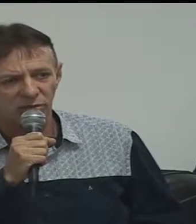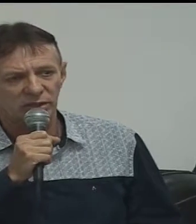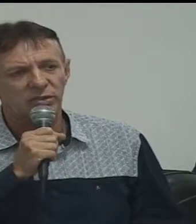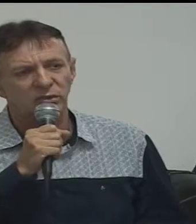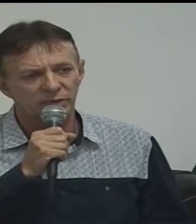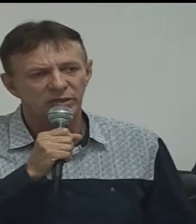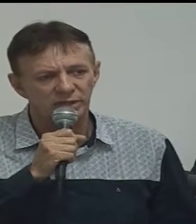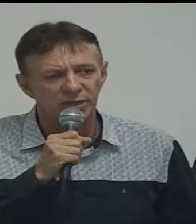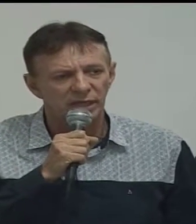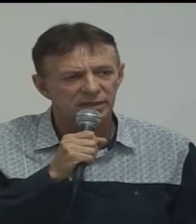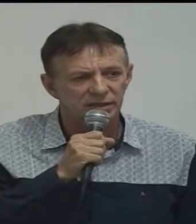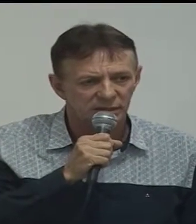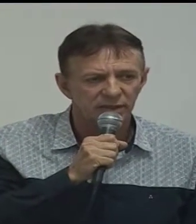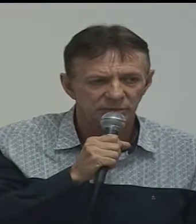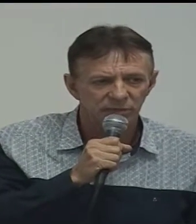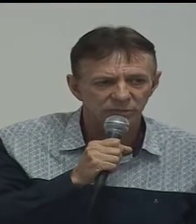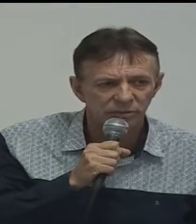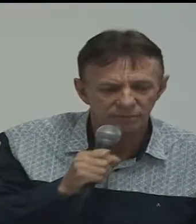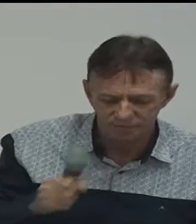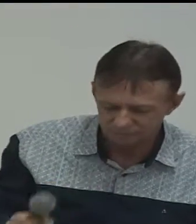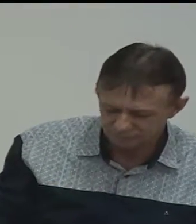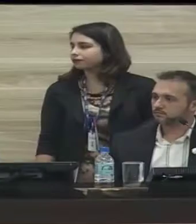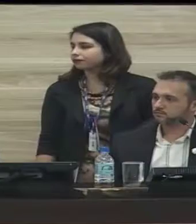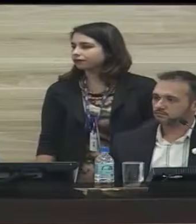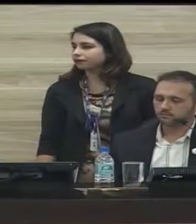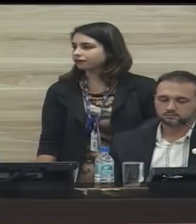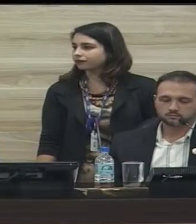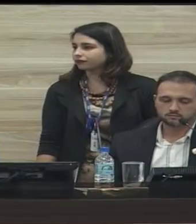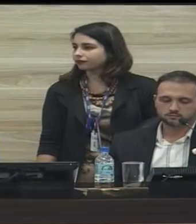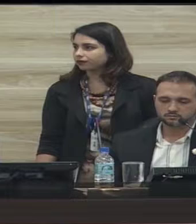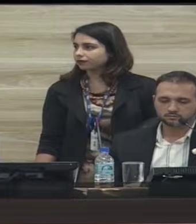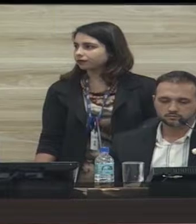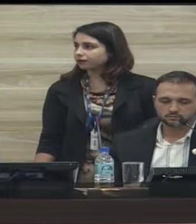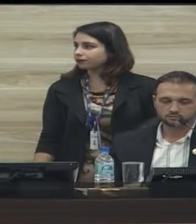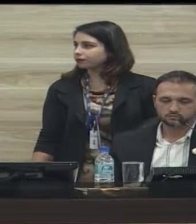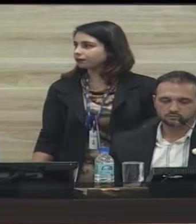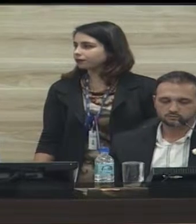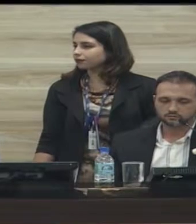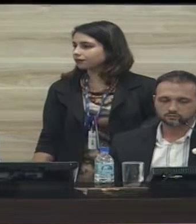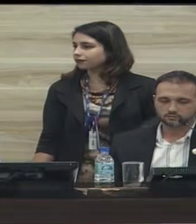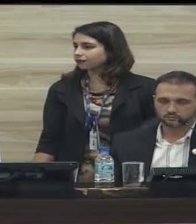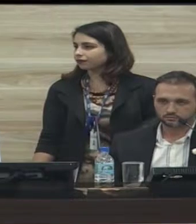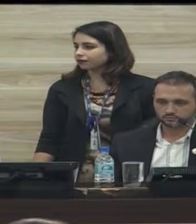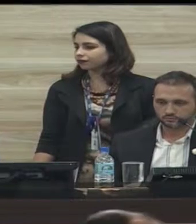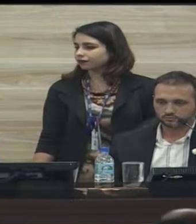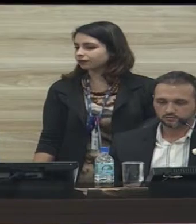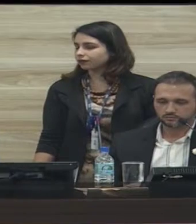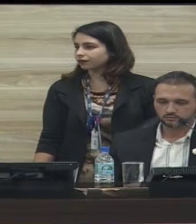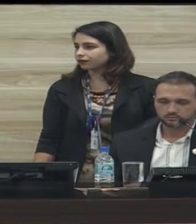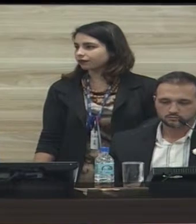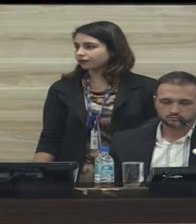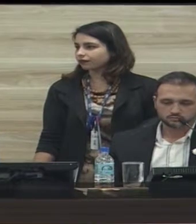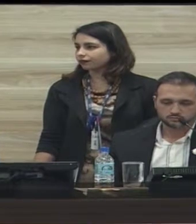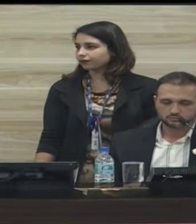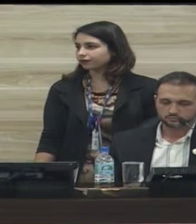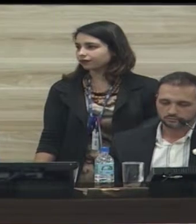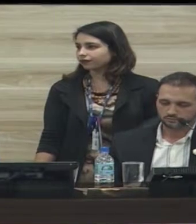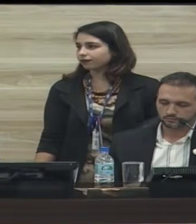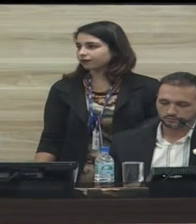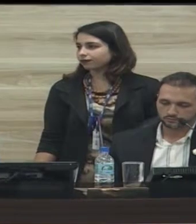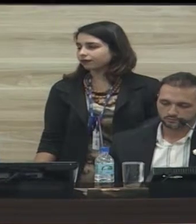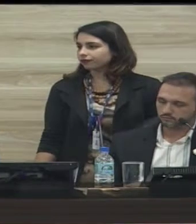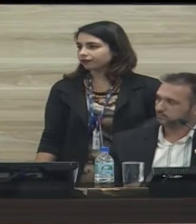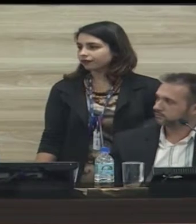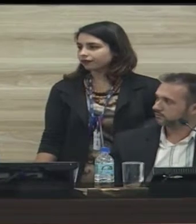realidade analógica, então peço a retirada desse requerimento. Na verdade, vereador, que sua assessoria já havia solicitado a